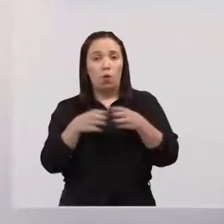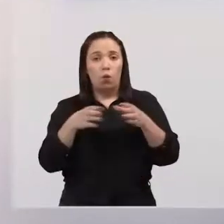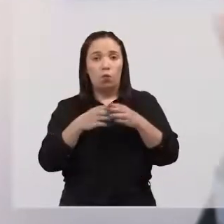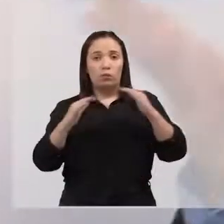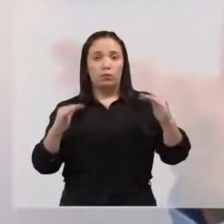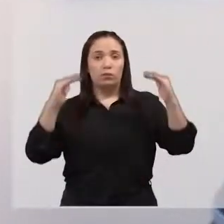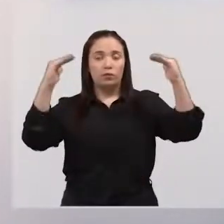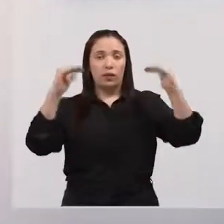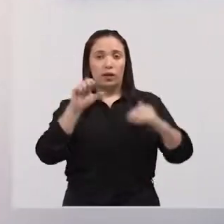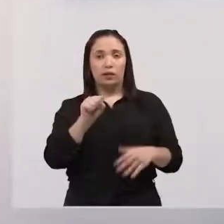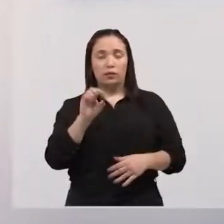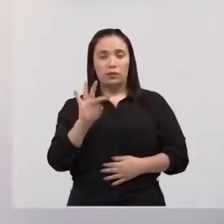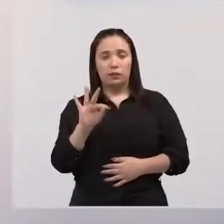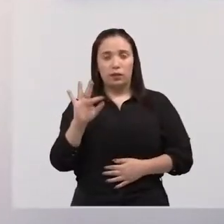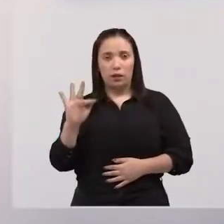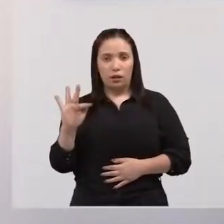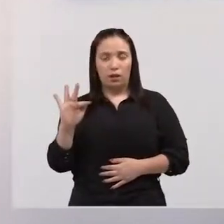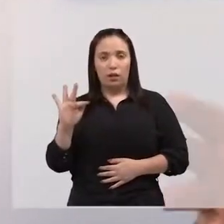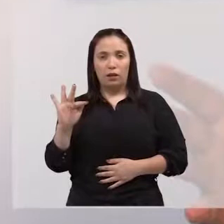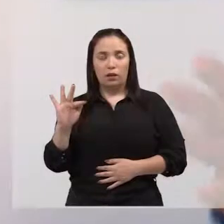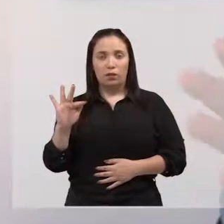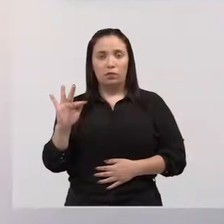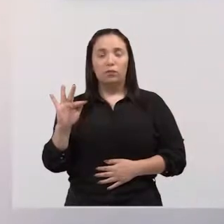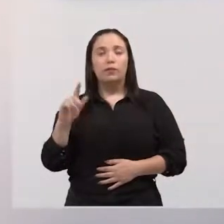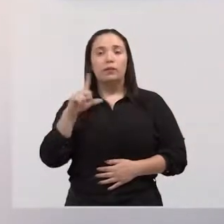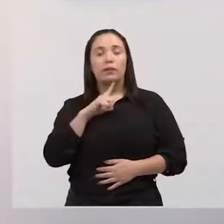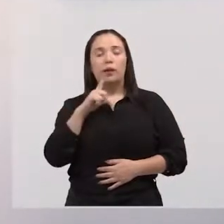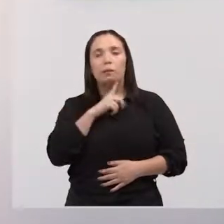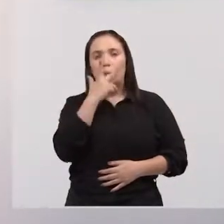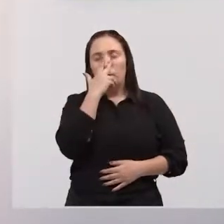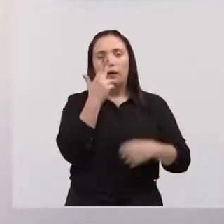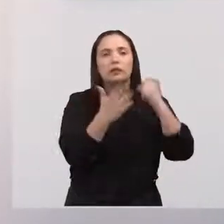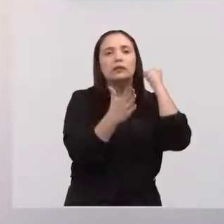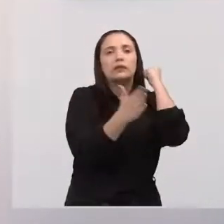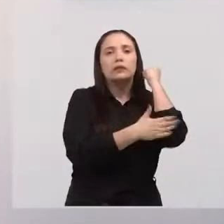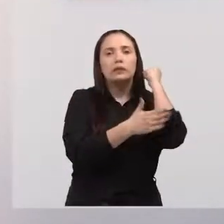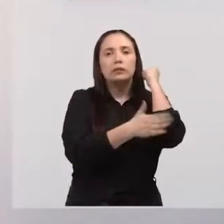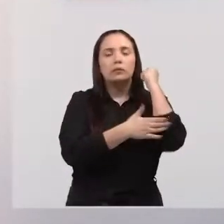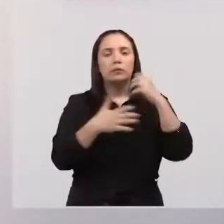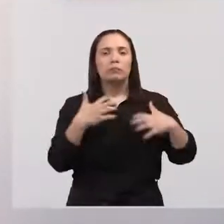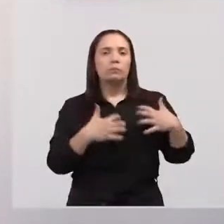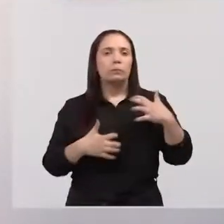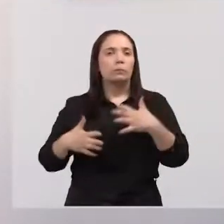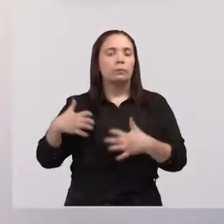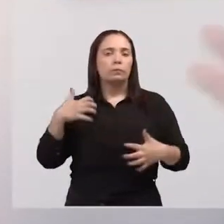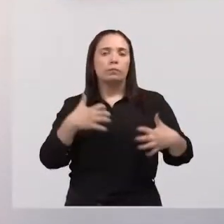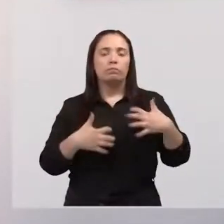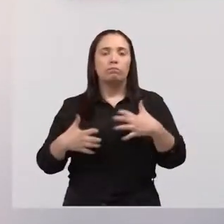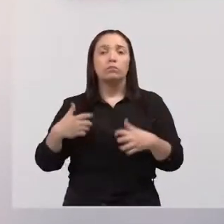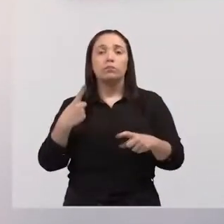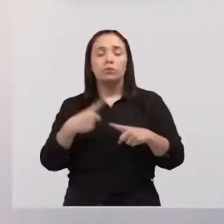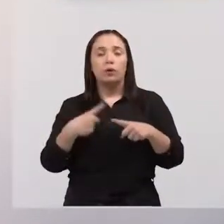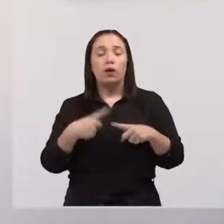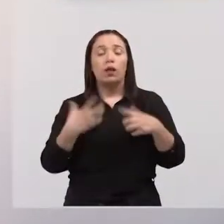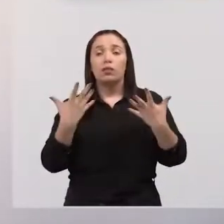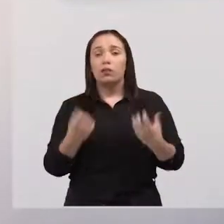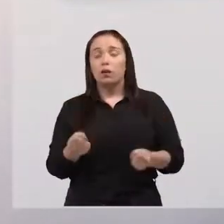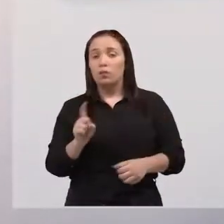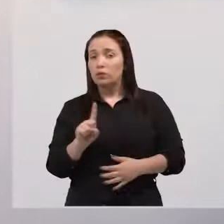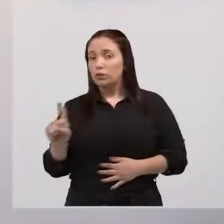Federal, principalmente esses 3 que nós citamos, estão enciumados, chateados. Por quê? Porque eles não admitem